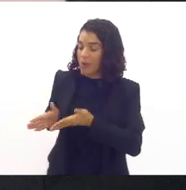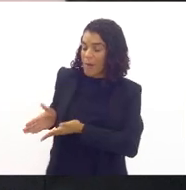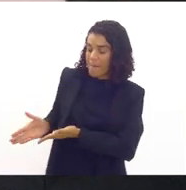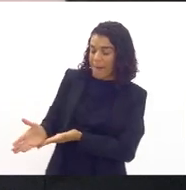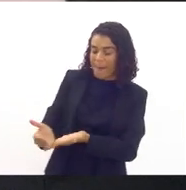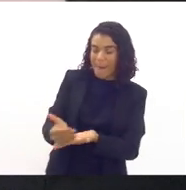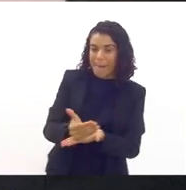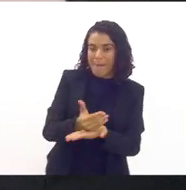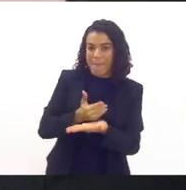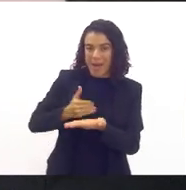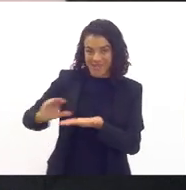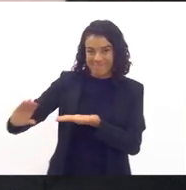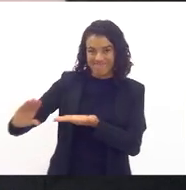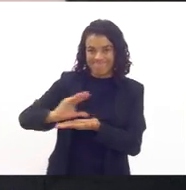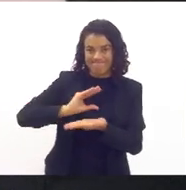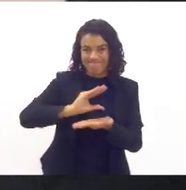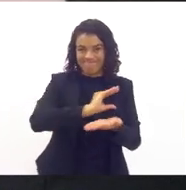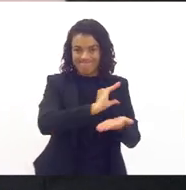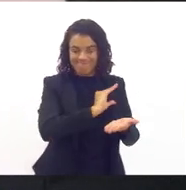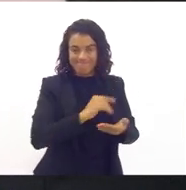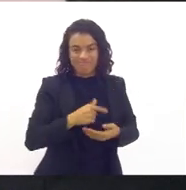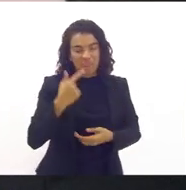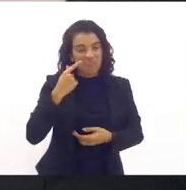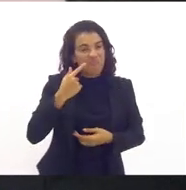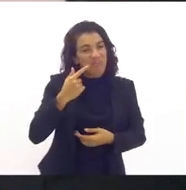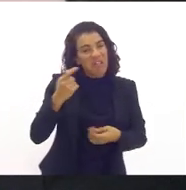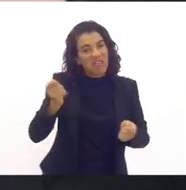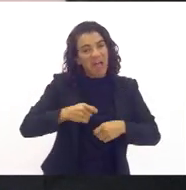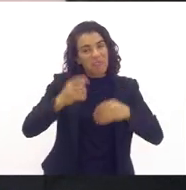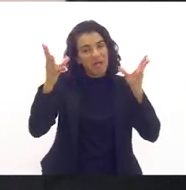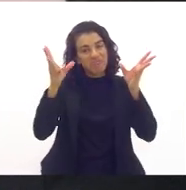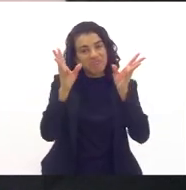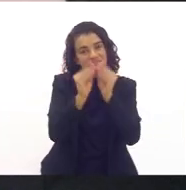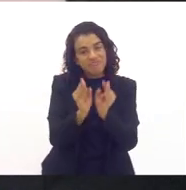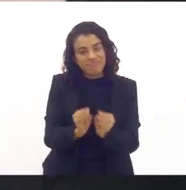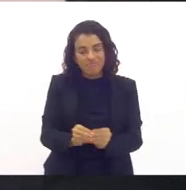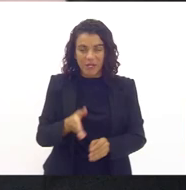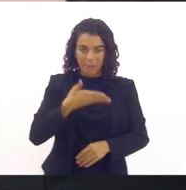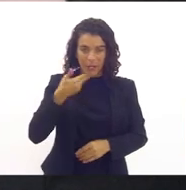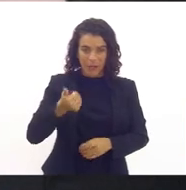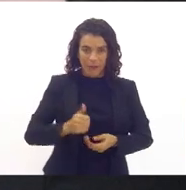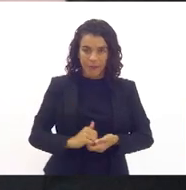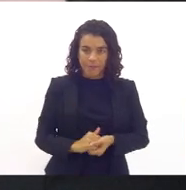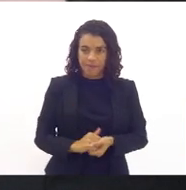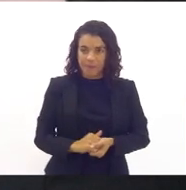mostrar alguns números aqui um pouquinho mais para frente, acho que vai dar para exemplificar bem.